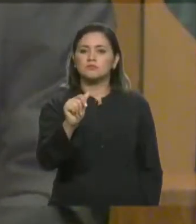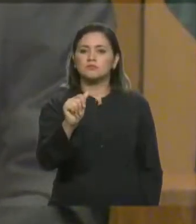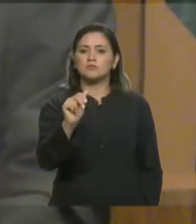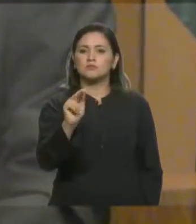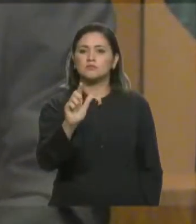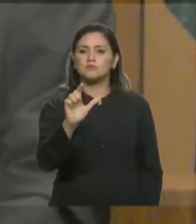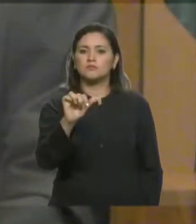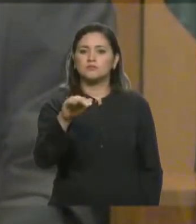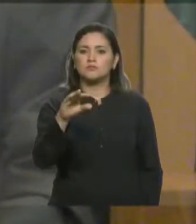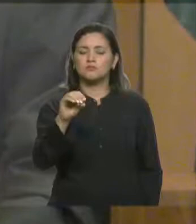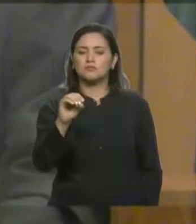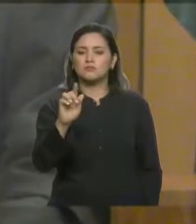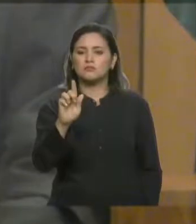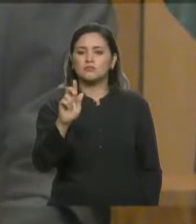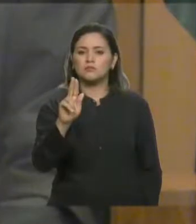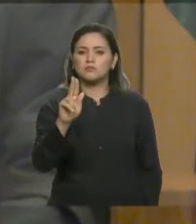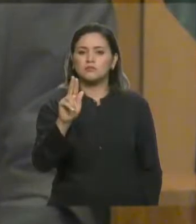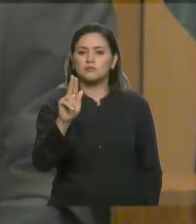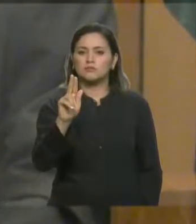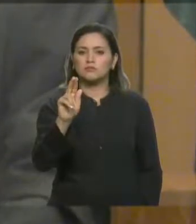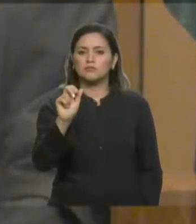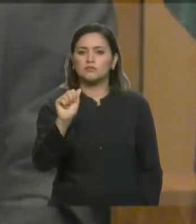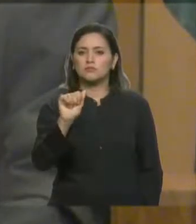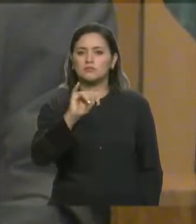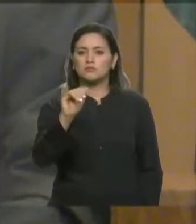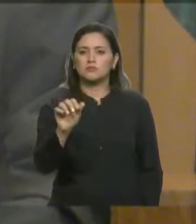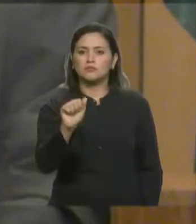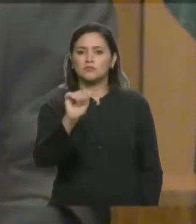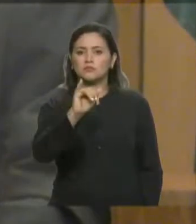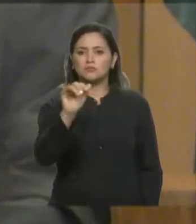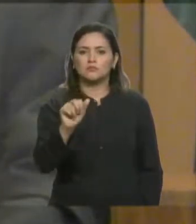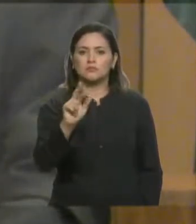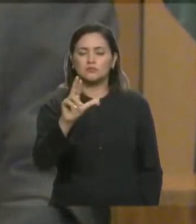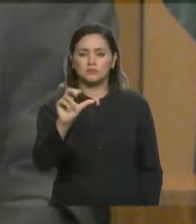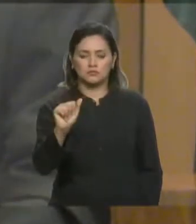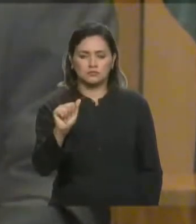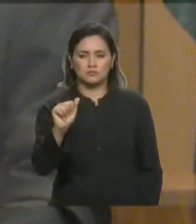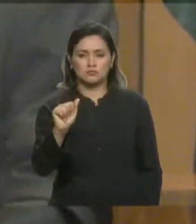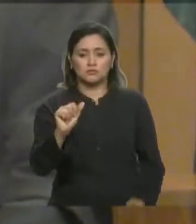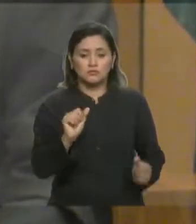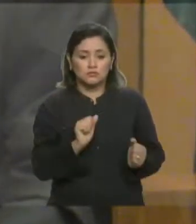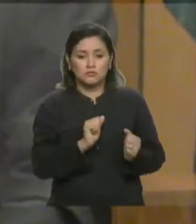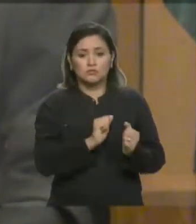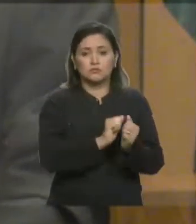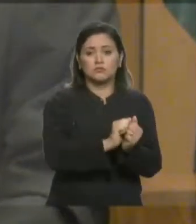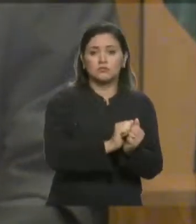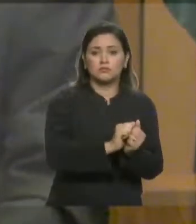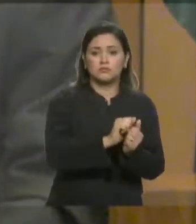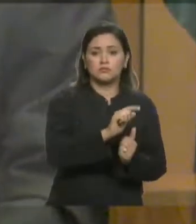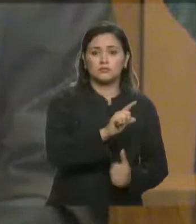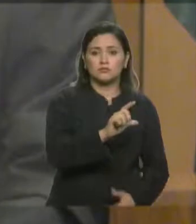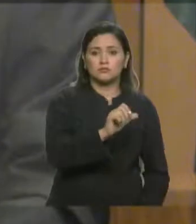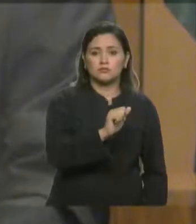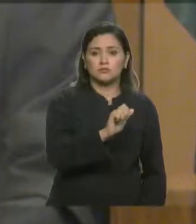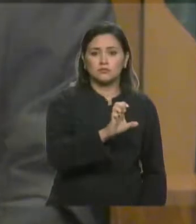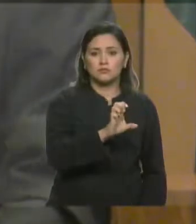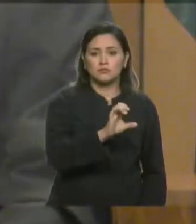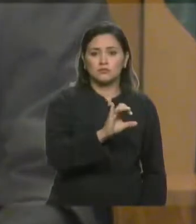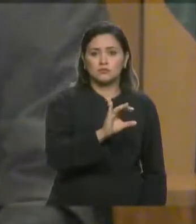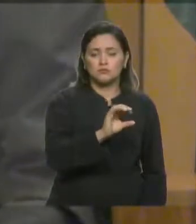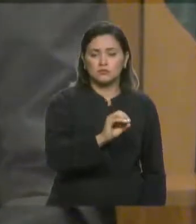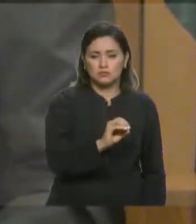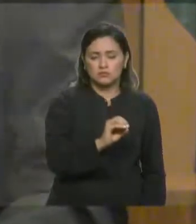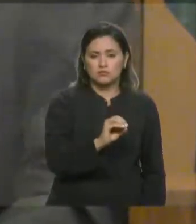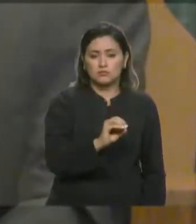acompanhado do Laércio Guajajara, liderança da região, que conseguiu fugir do ataque, embora